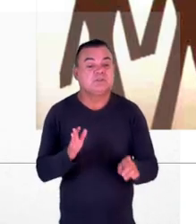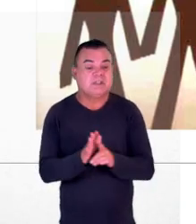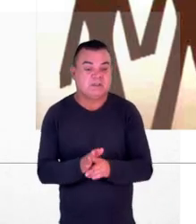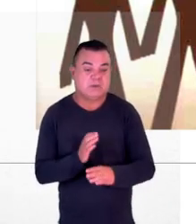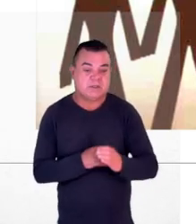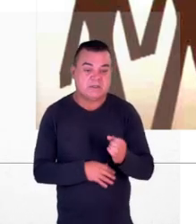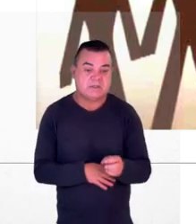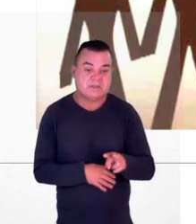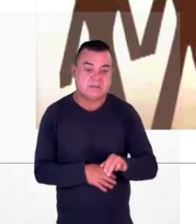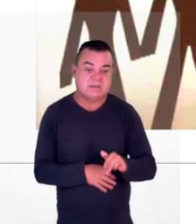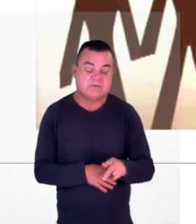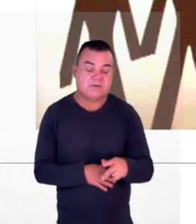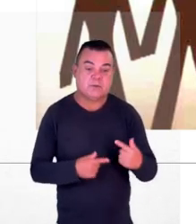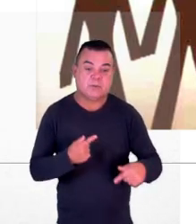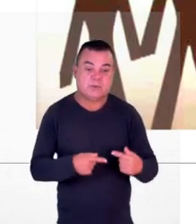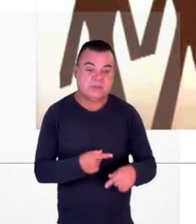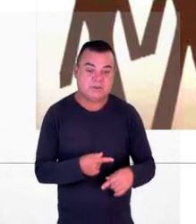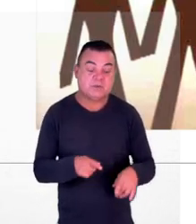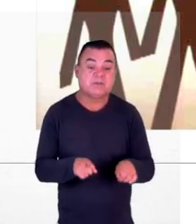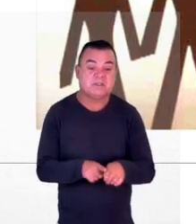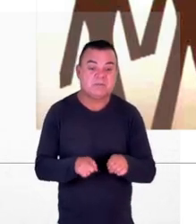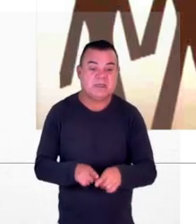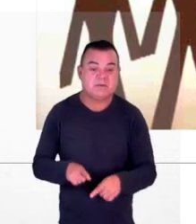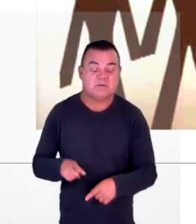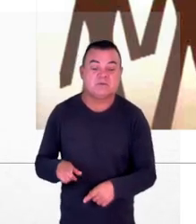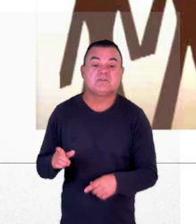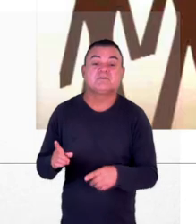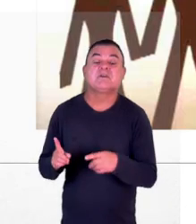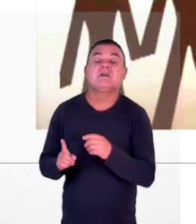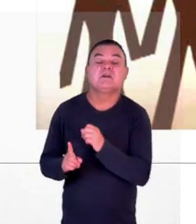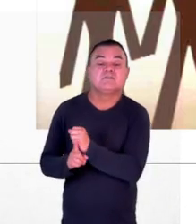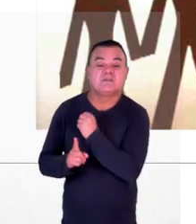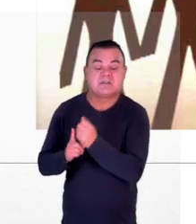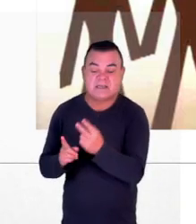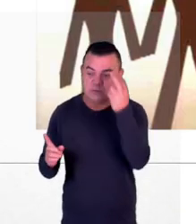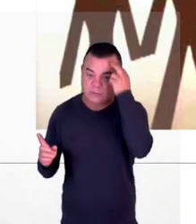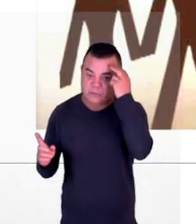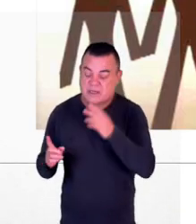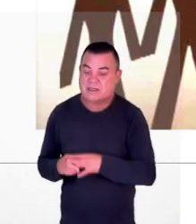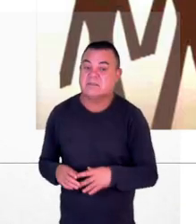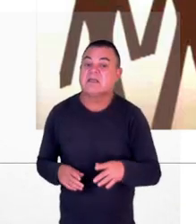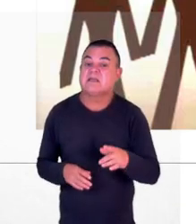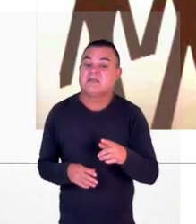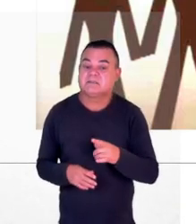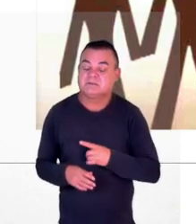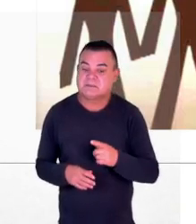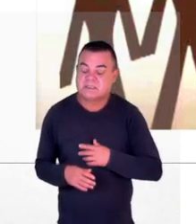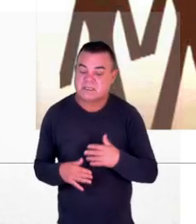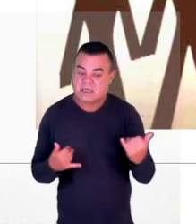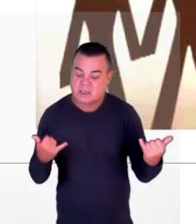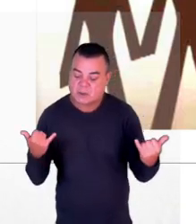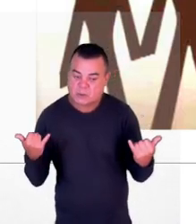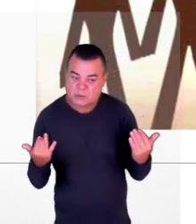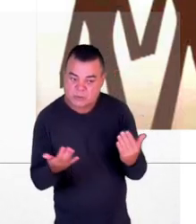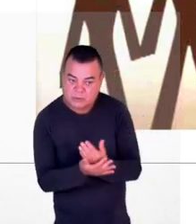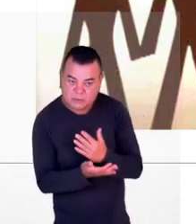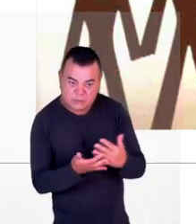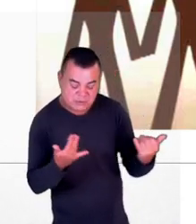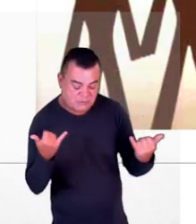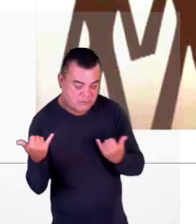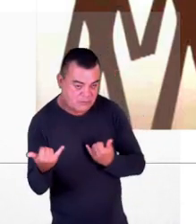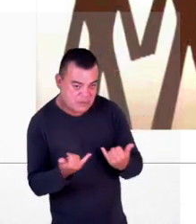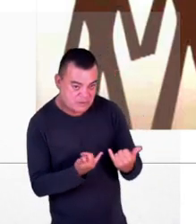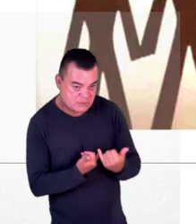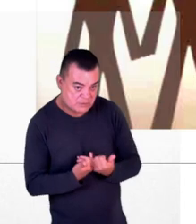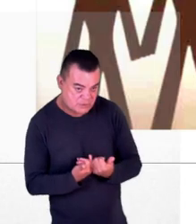econômicos sociais e culturais possuem prestações negativas relativas a dever de abstenção de interferência